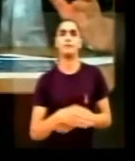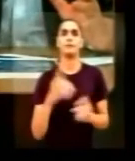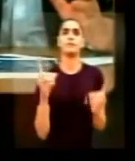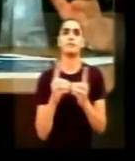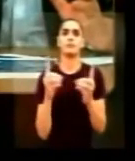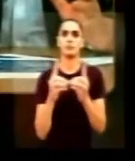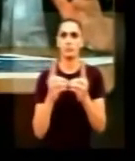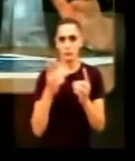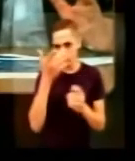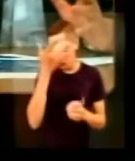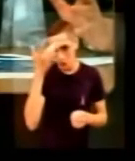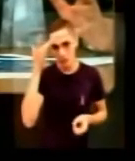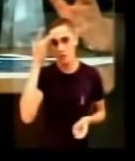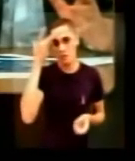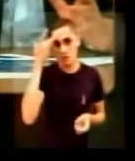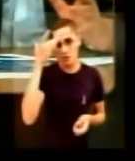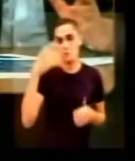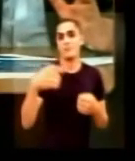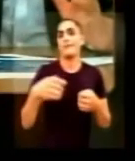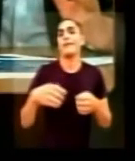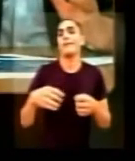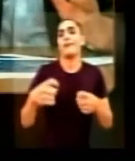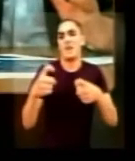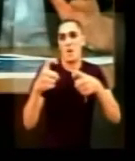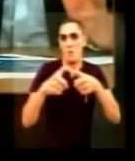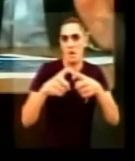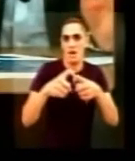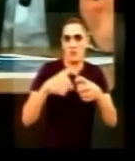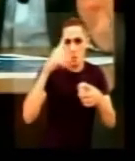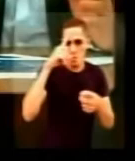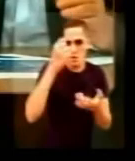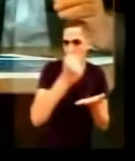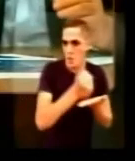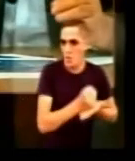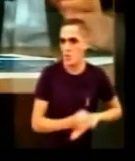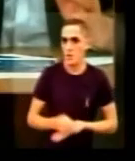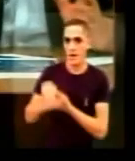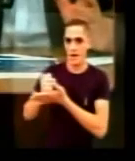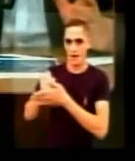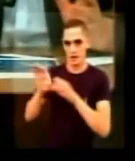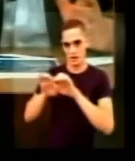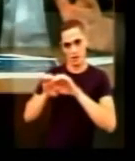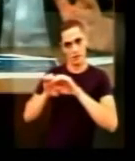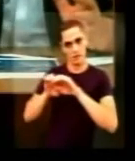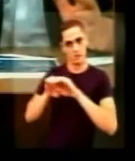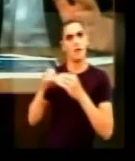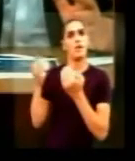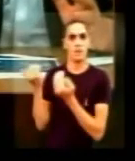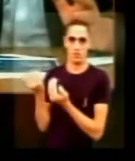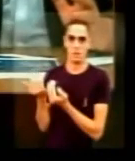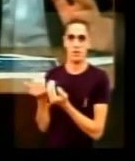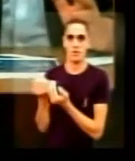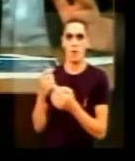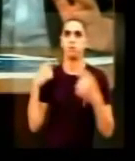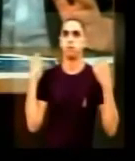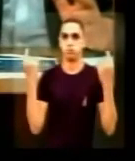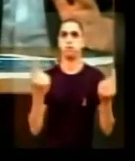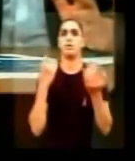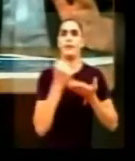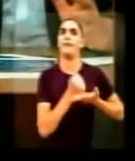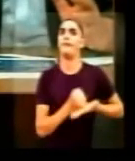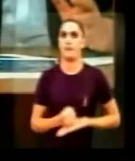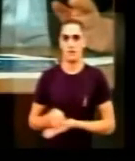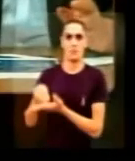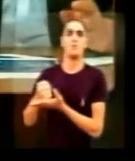moderados referenciados. Eles não atendem na porta, chegou lá para ser atendido. Tá